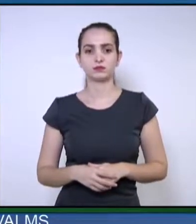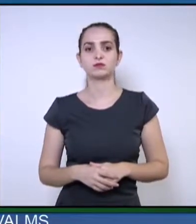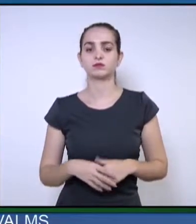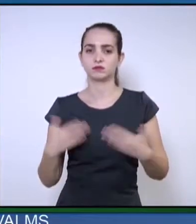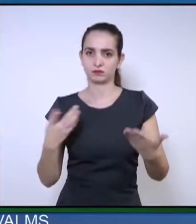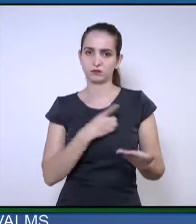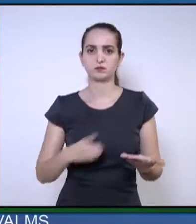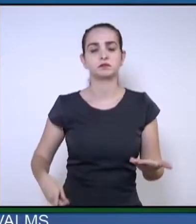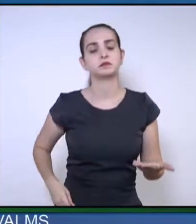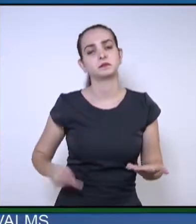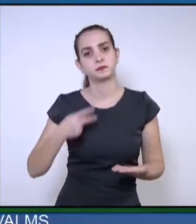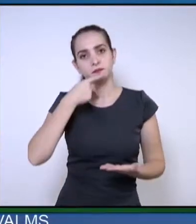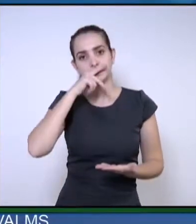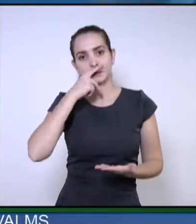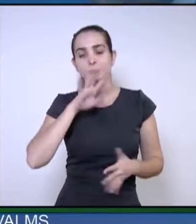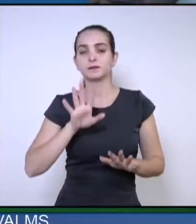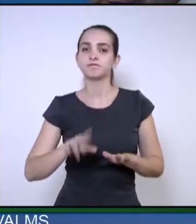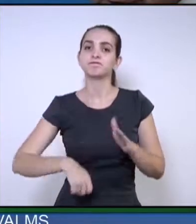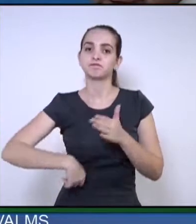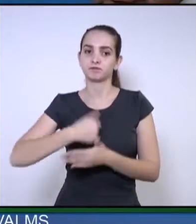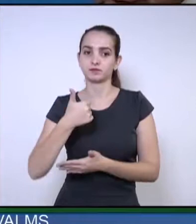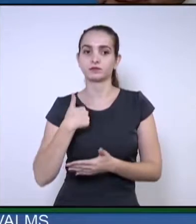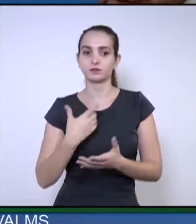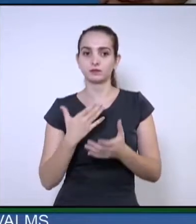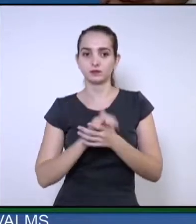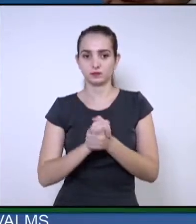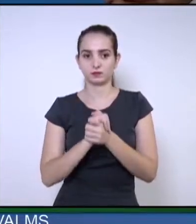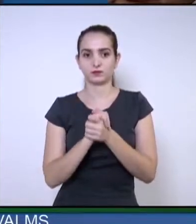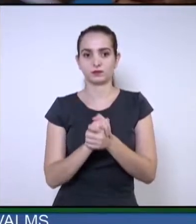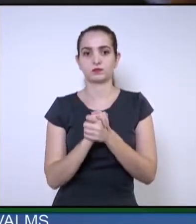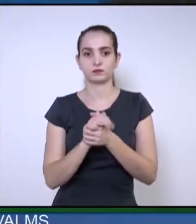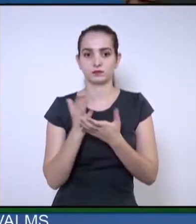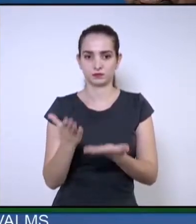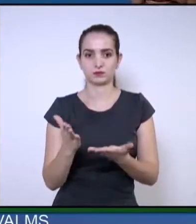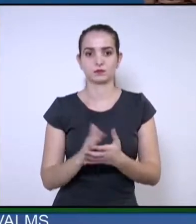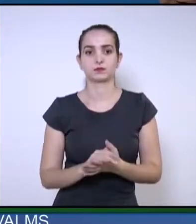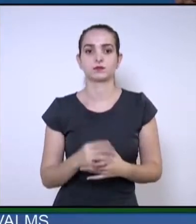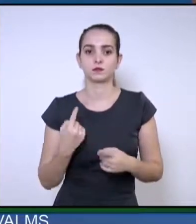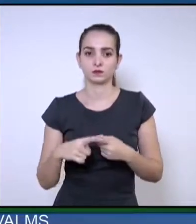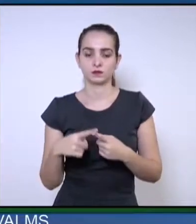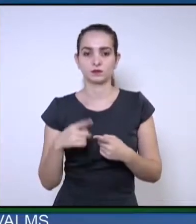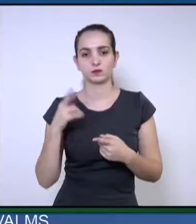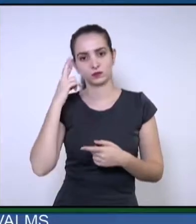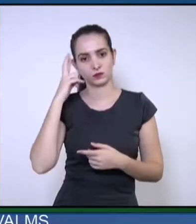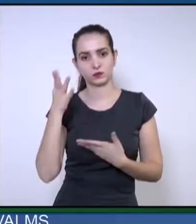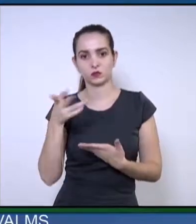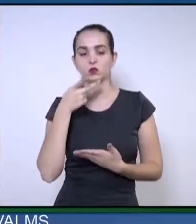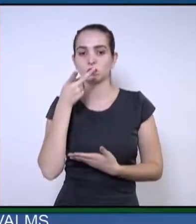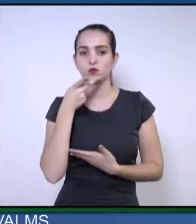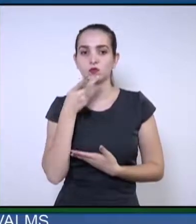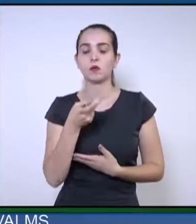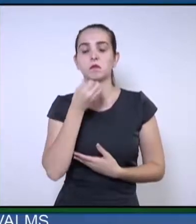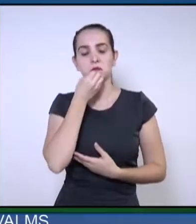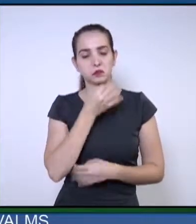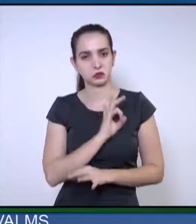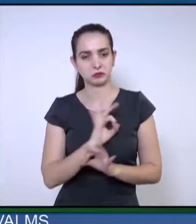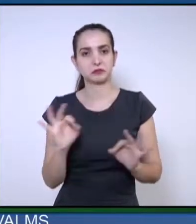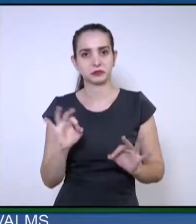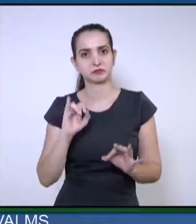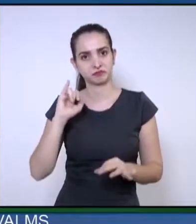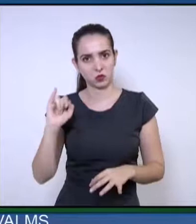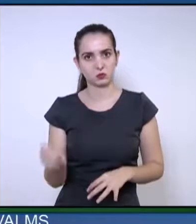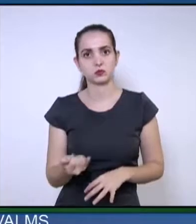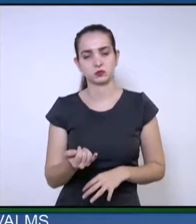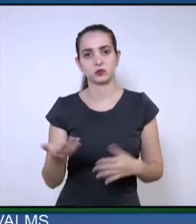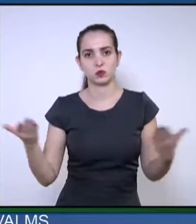Pois não, deputado Paulo Silva. Primeiro, parabenizá-lo por esta fala, muito bem apropriada no dia de